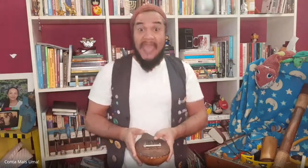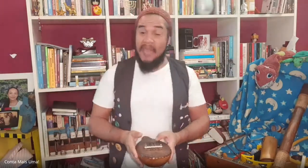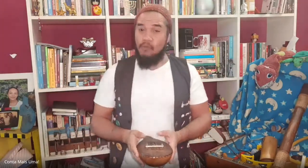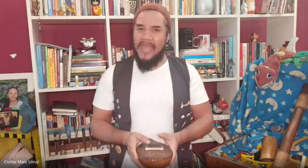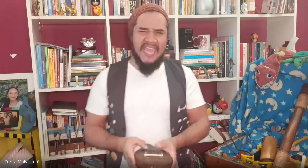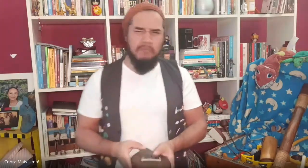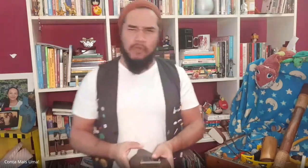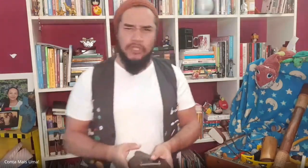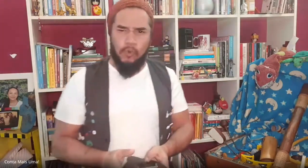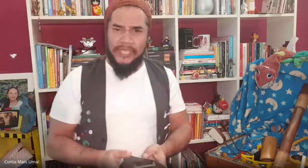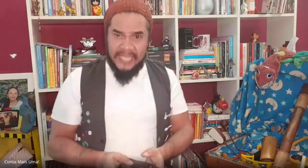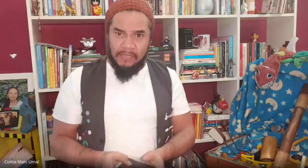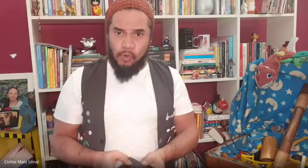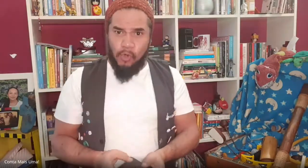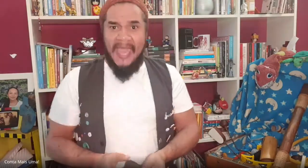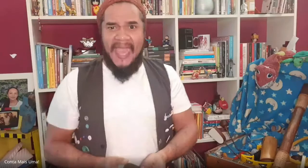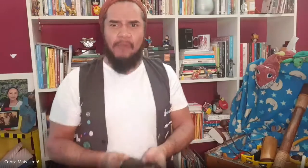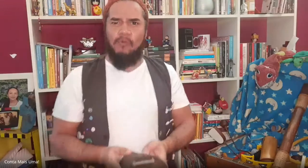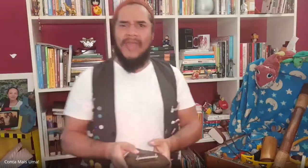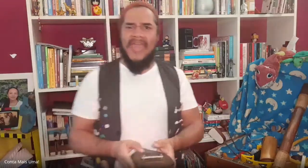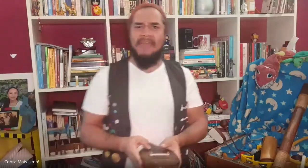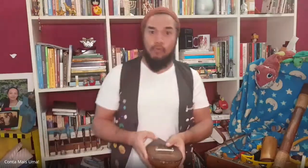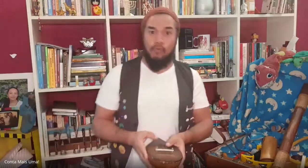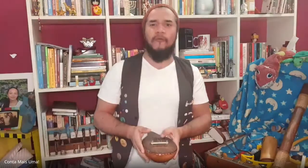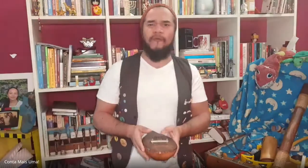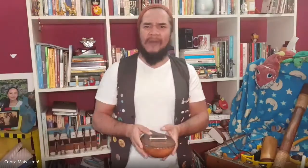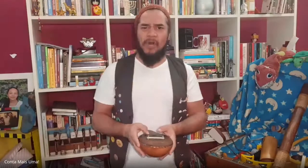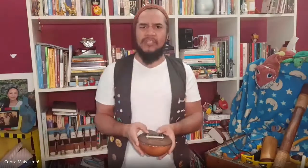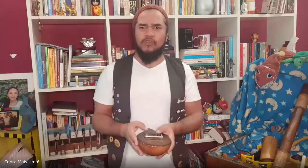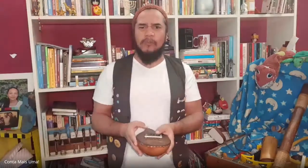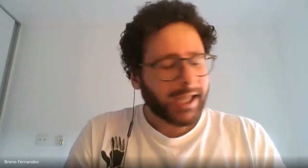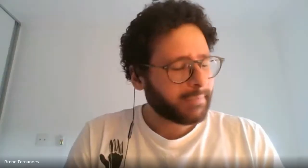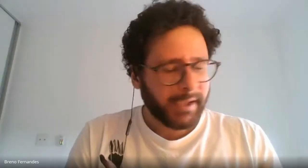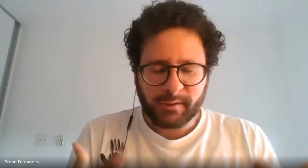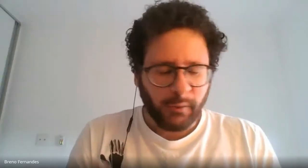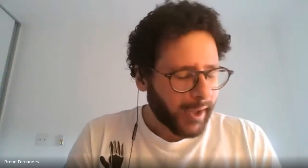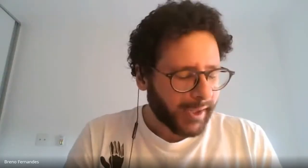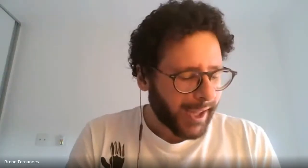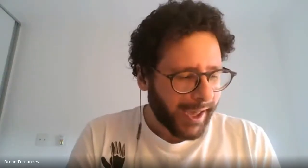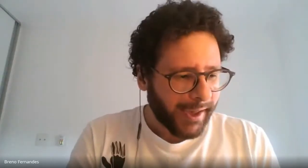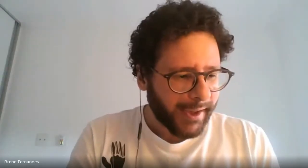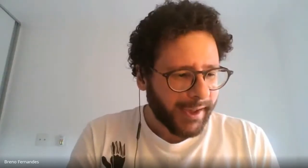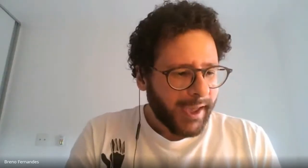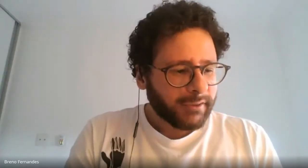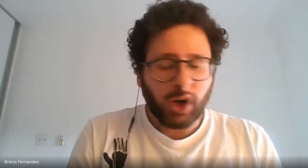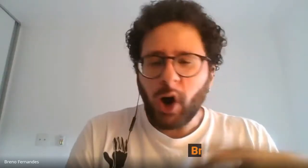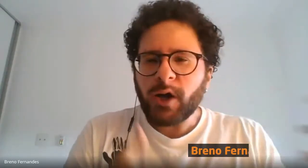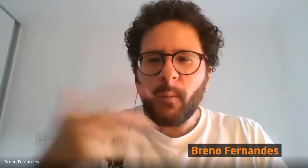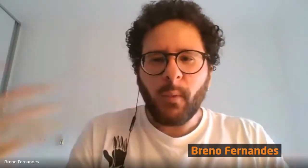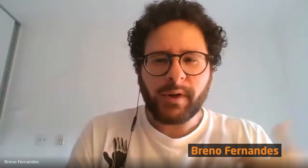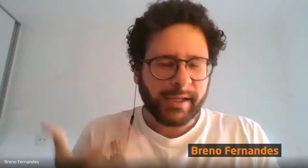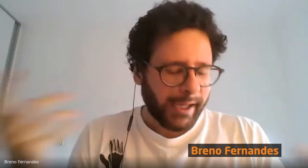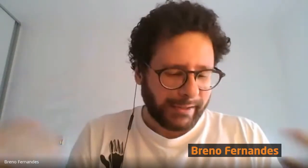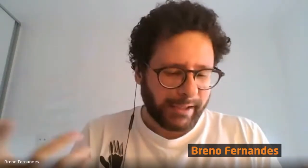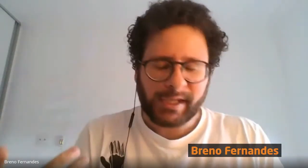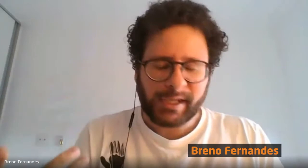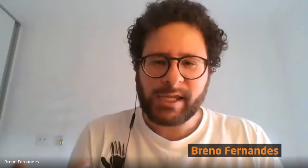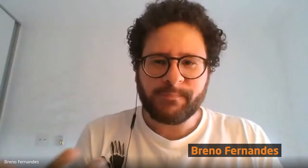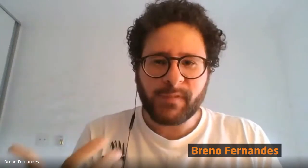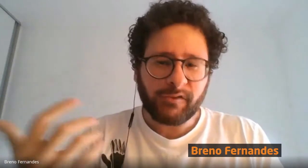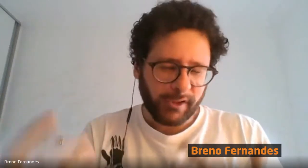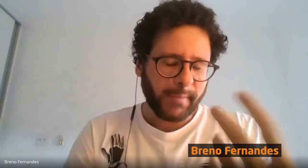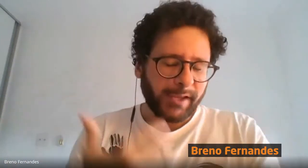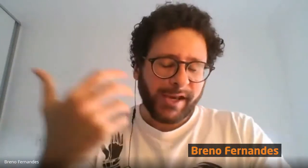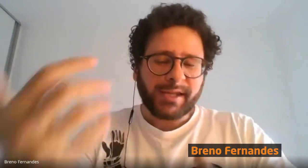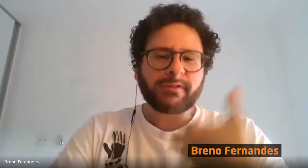poderoso, era um rei muito rico, era um rei muito famoso. As pessoas trocam música entre